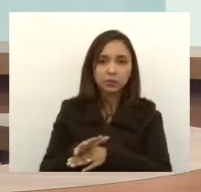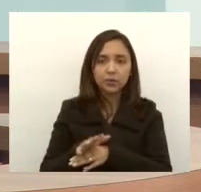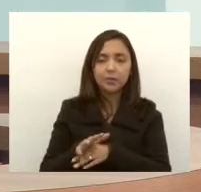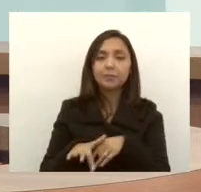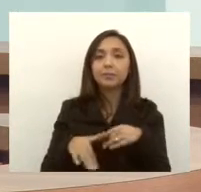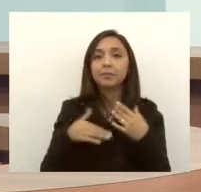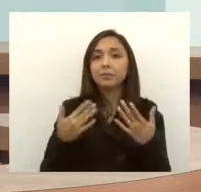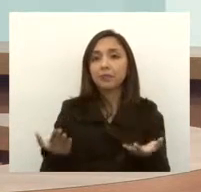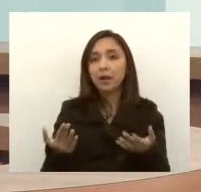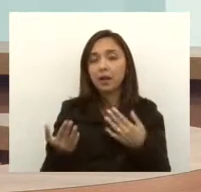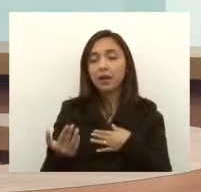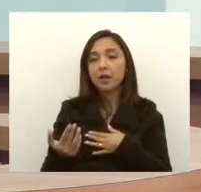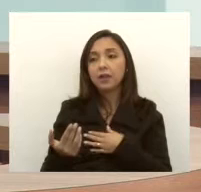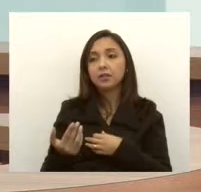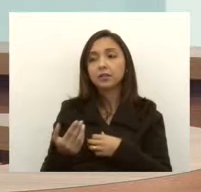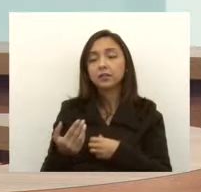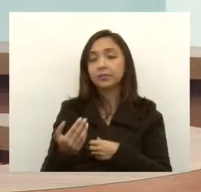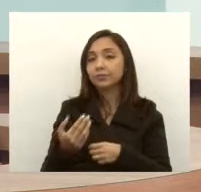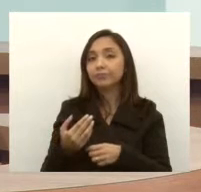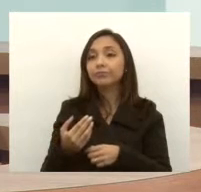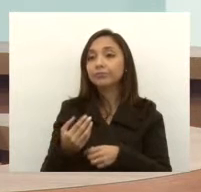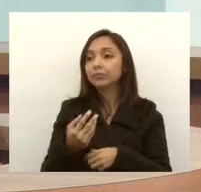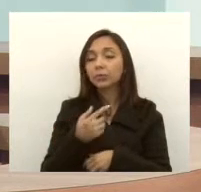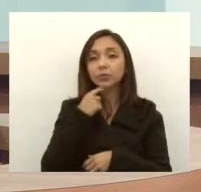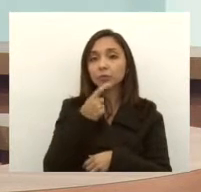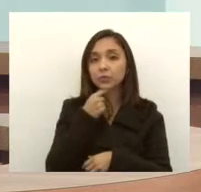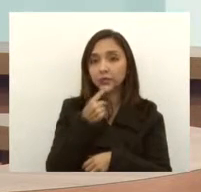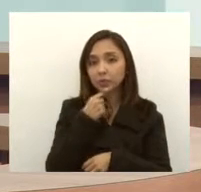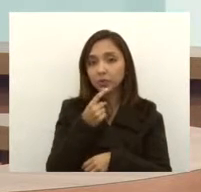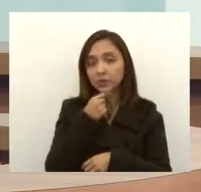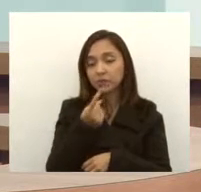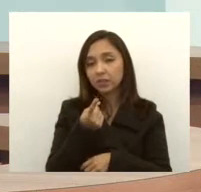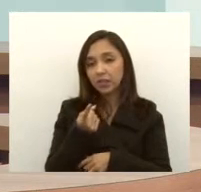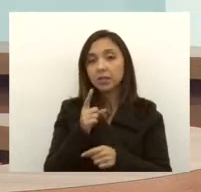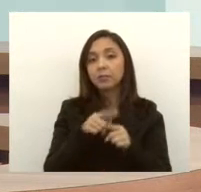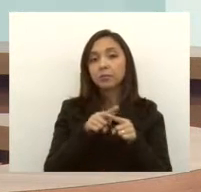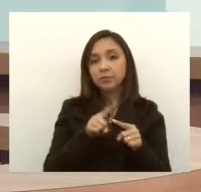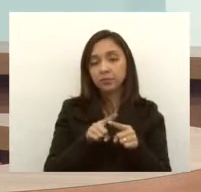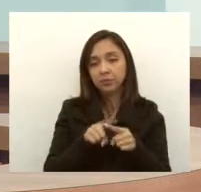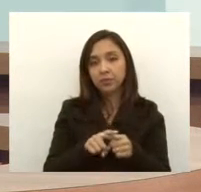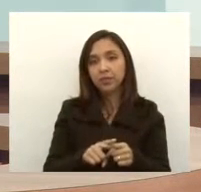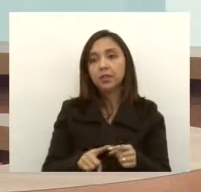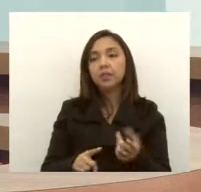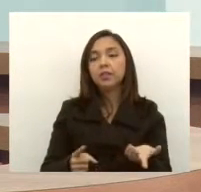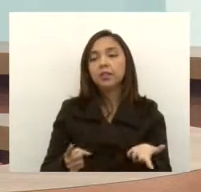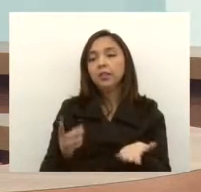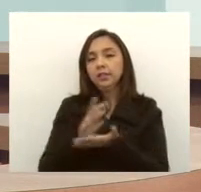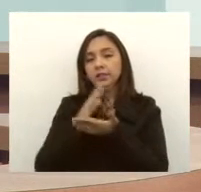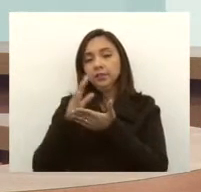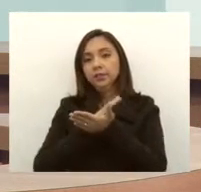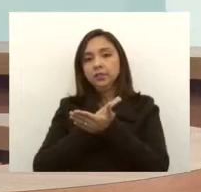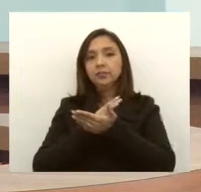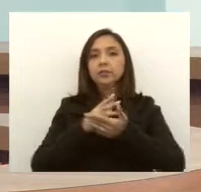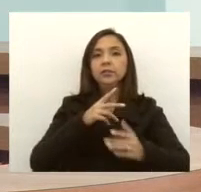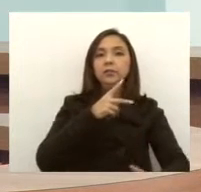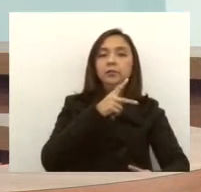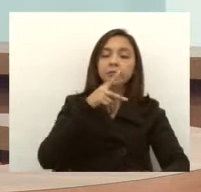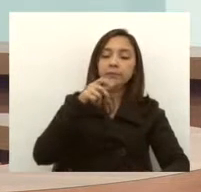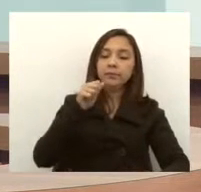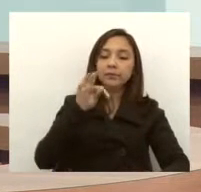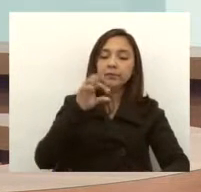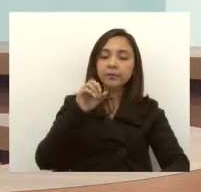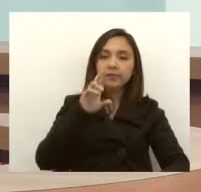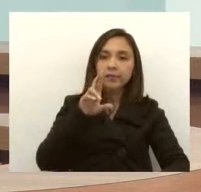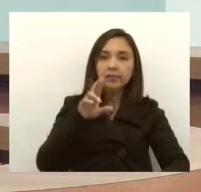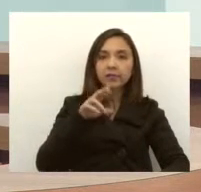mas vereador Gilvan, vereador Luiz Mato Grosso, a gente não consegue. Não consegue por quê? Não é porque, pastor Anistaldo, a gente não